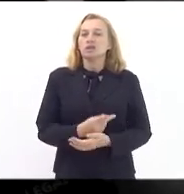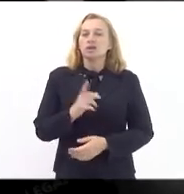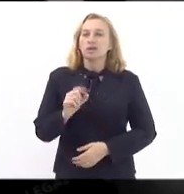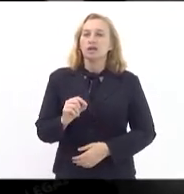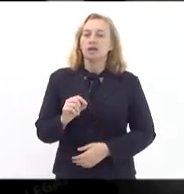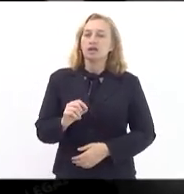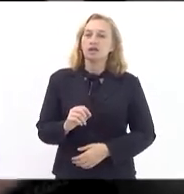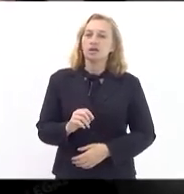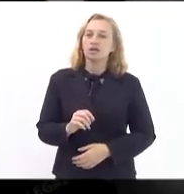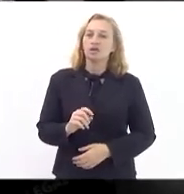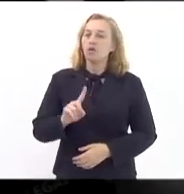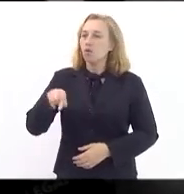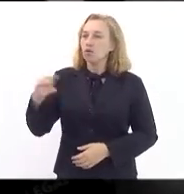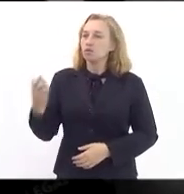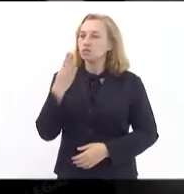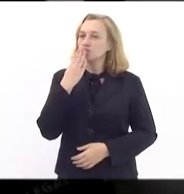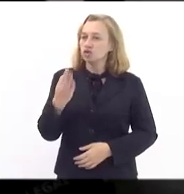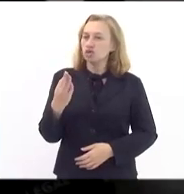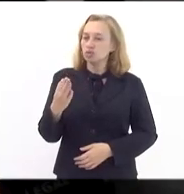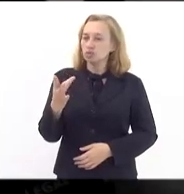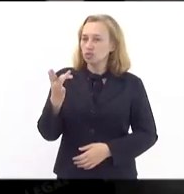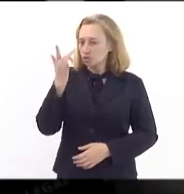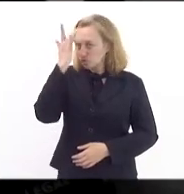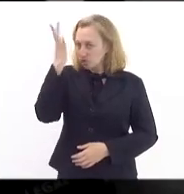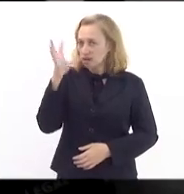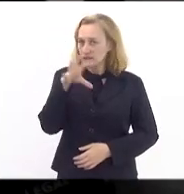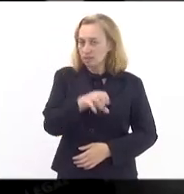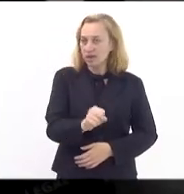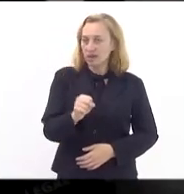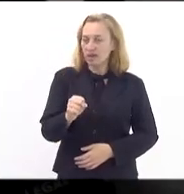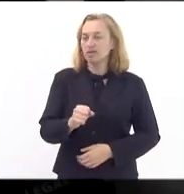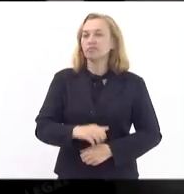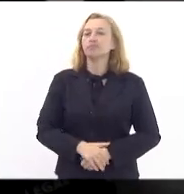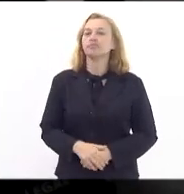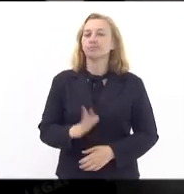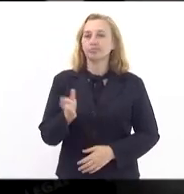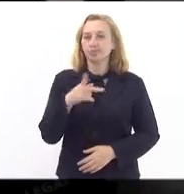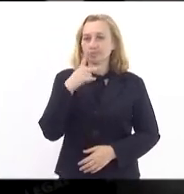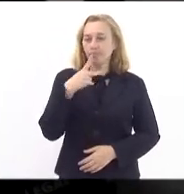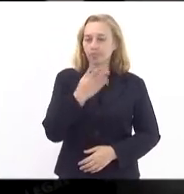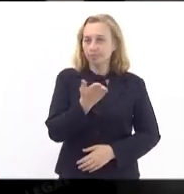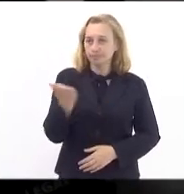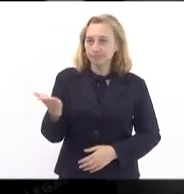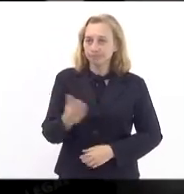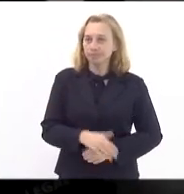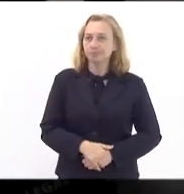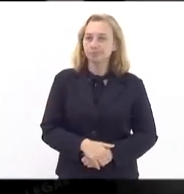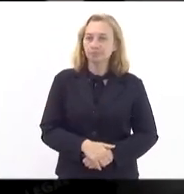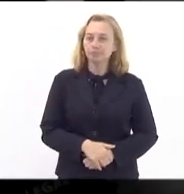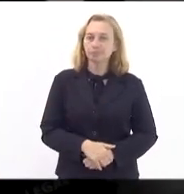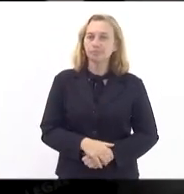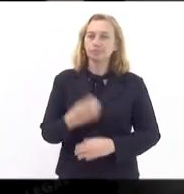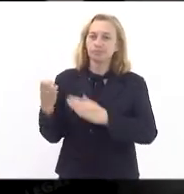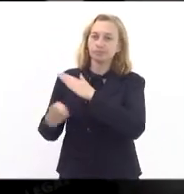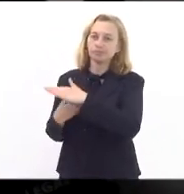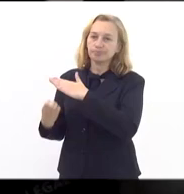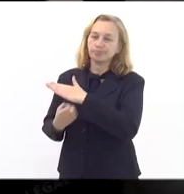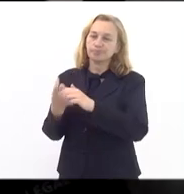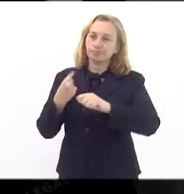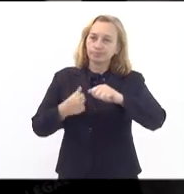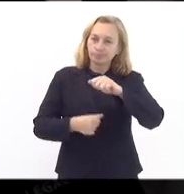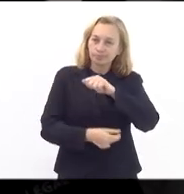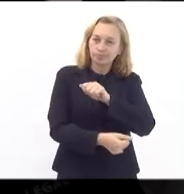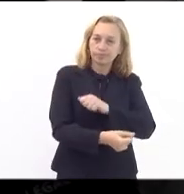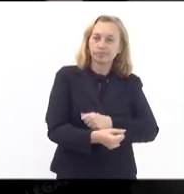trilho ou para outro tipo de cabo e como esse aqui que eu comentei com o senhores e senhoras então a SuperVia vem fazendo assim embutimento de